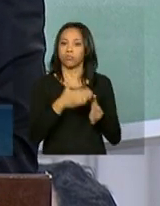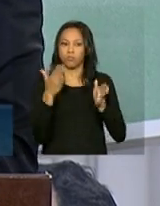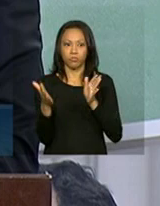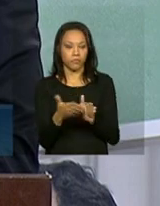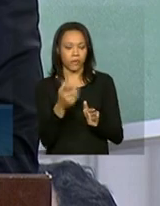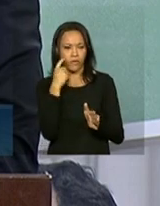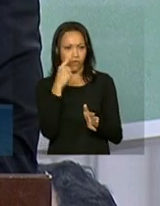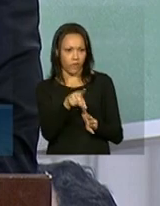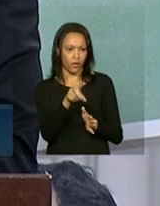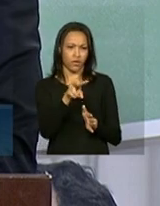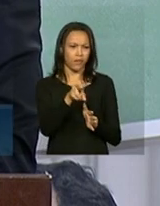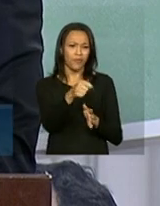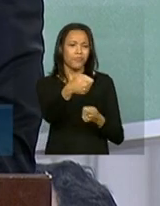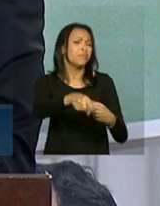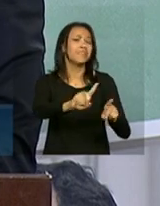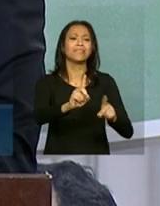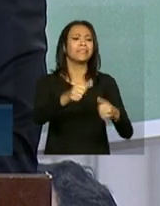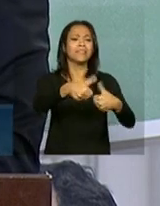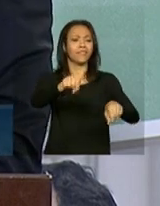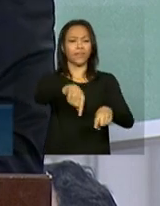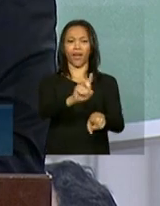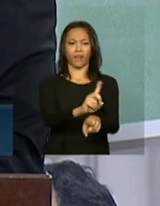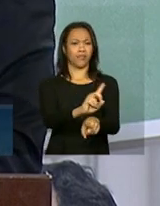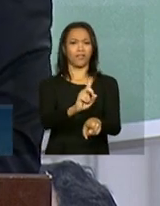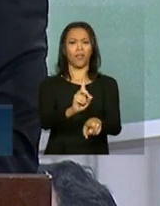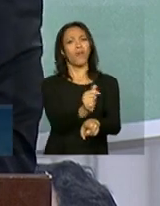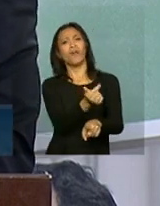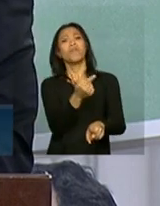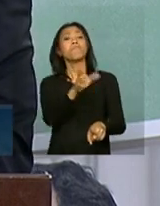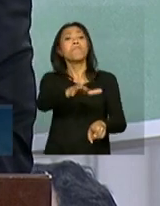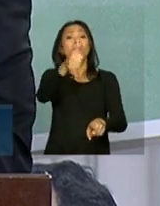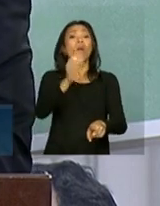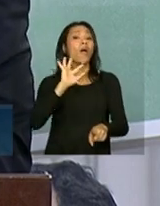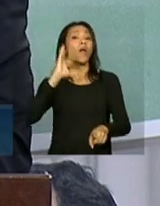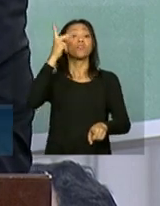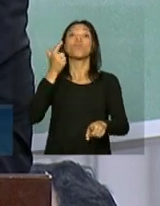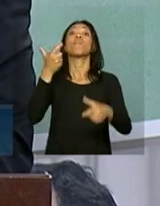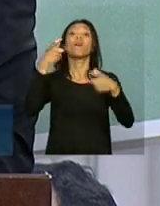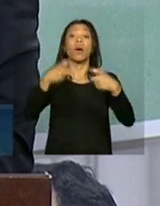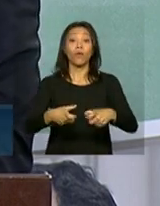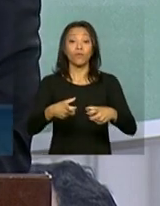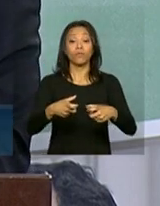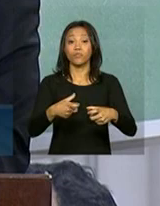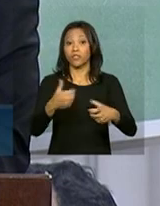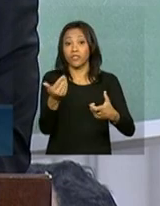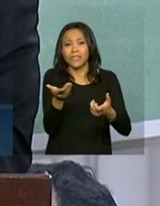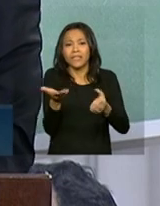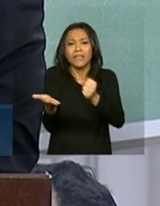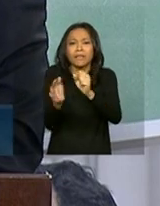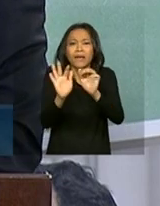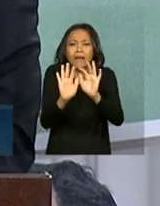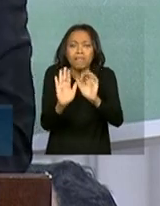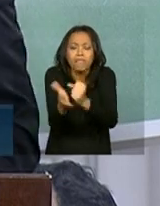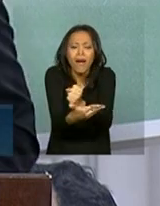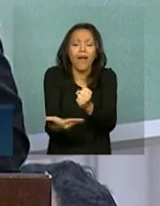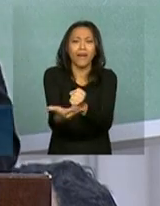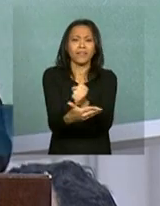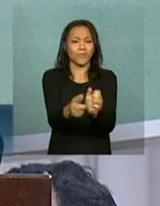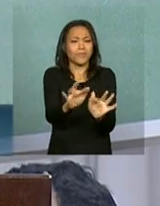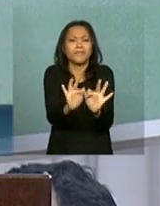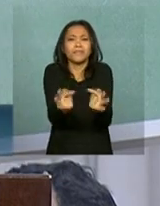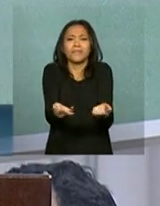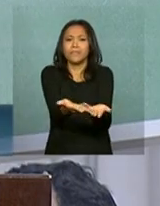que não precisaria estar no pronto-socorro, que poderia estar melhor resolvido se tivesse médico na atenção básica. Não há nada